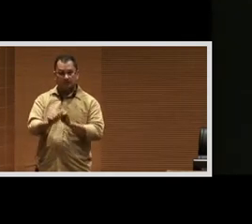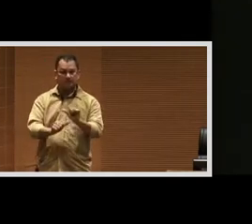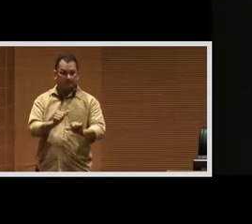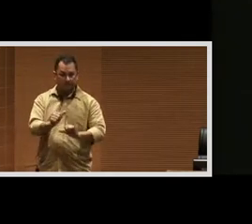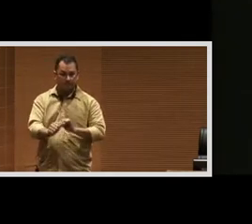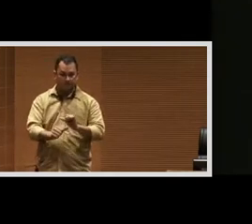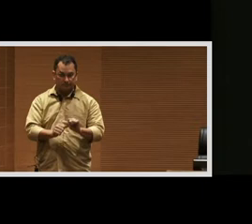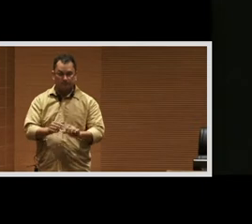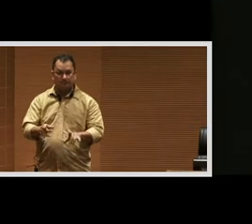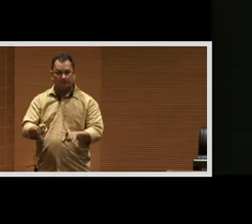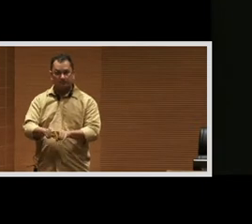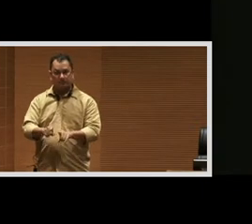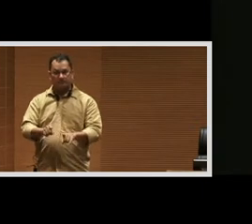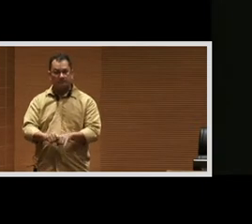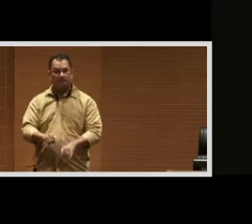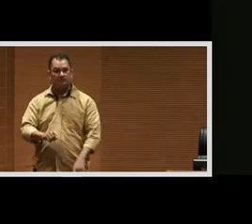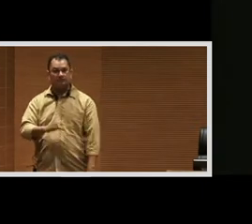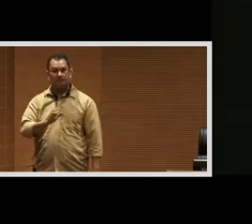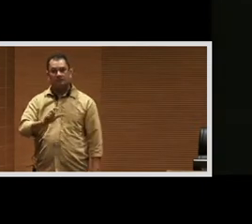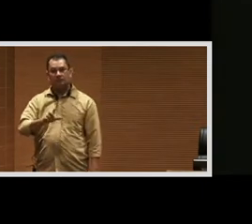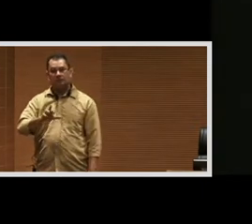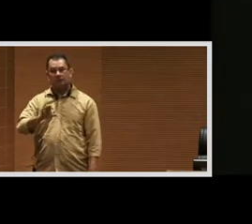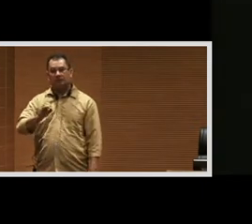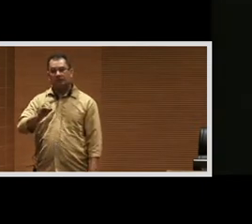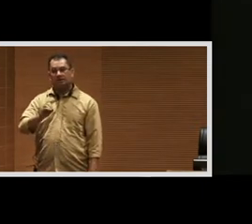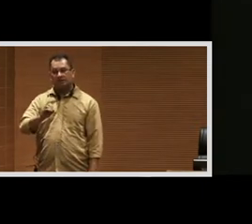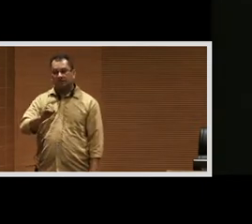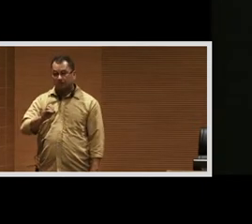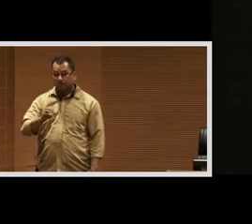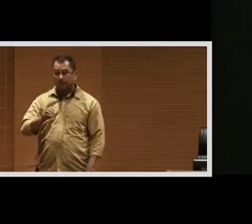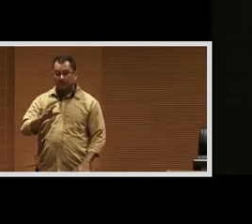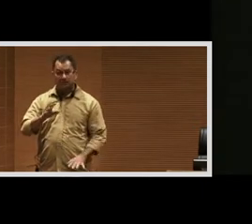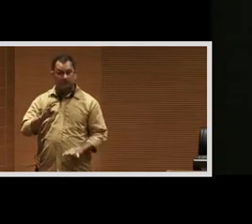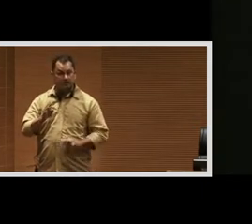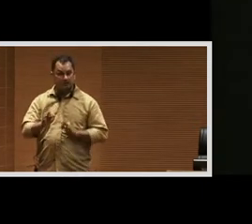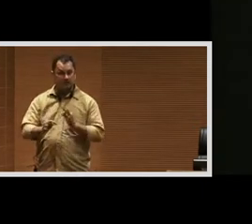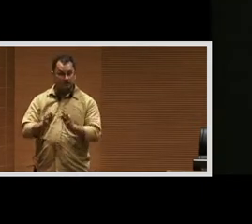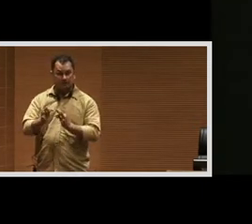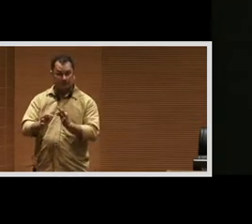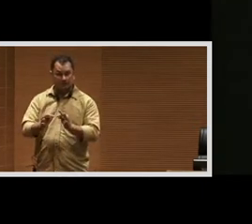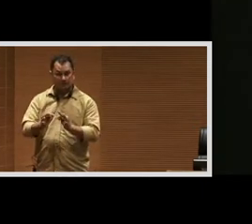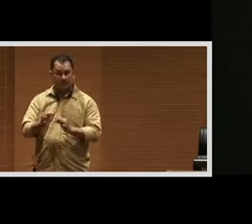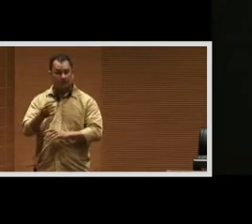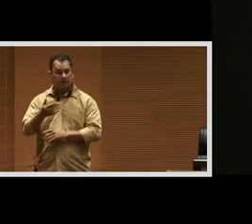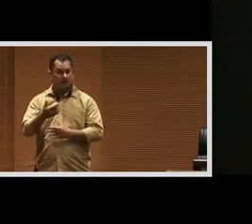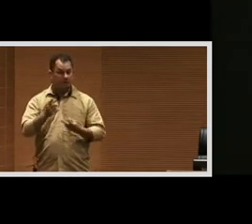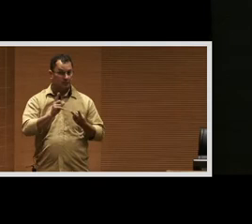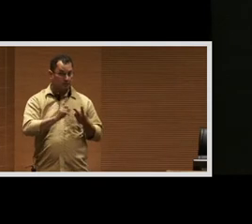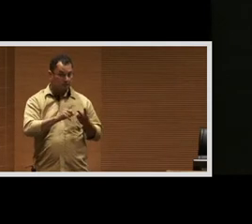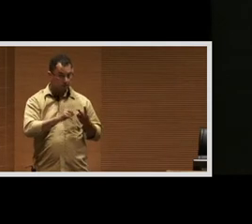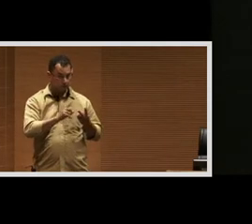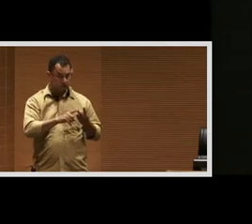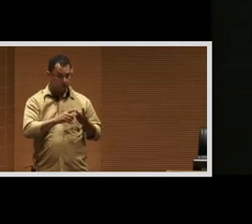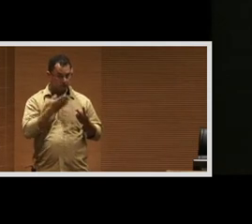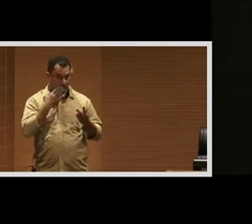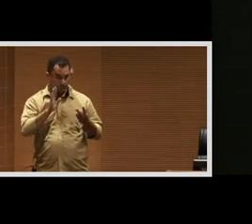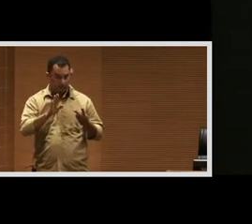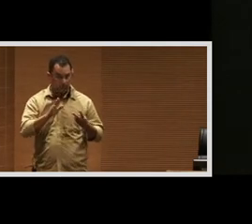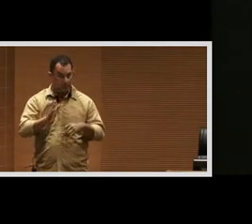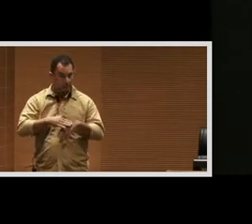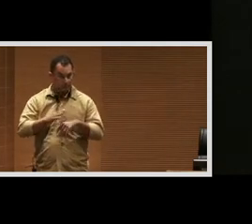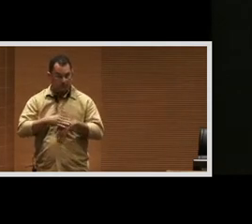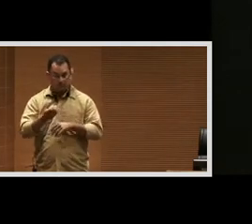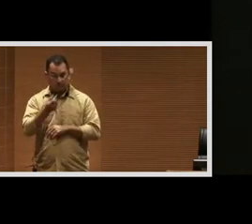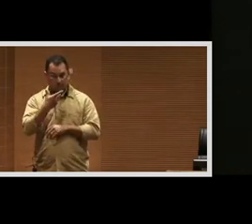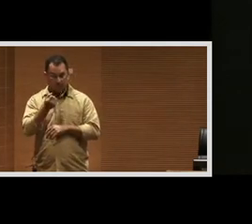a implantação de um clero da terapêutica. A segunda promessa, que relata a mesma medicalização, de